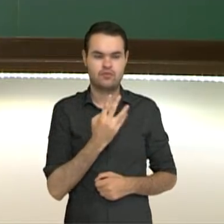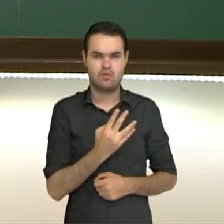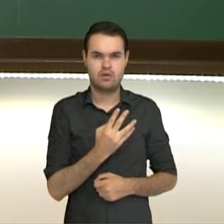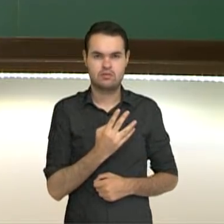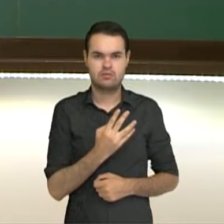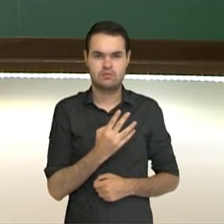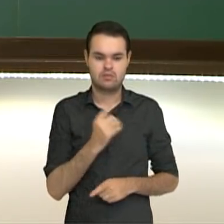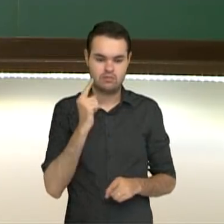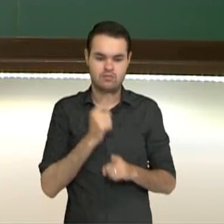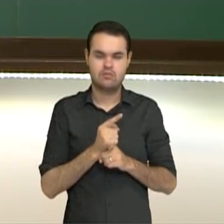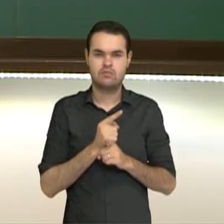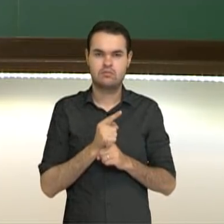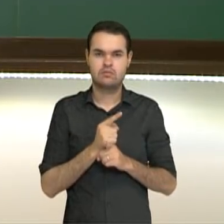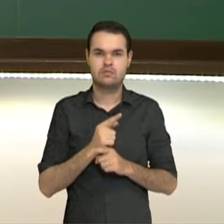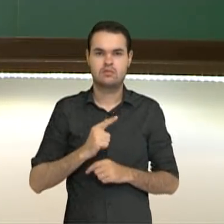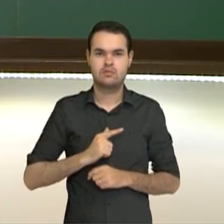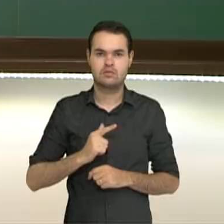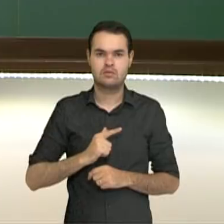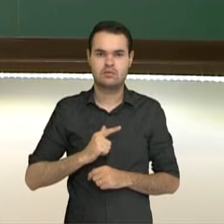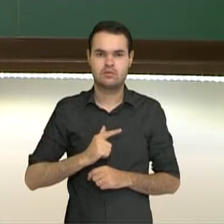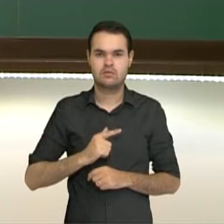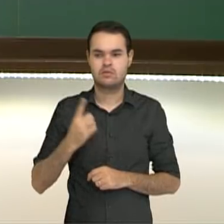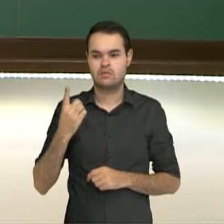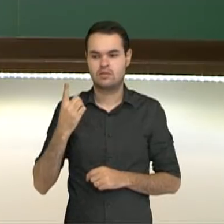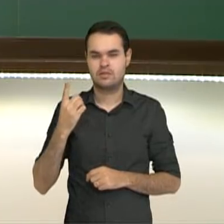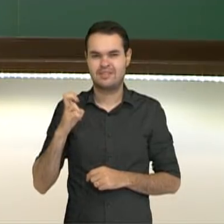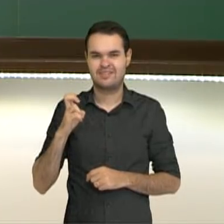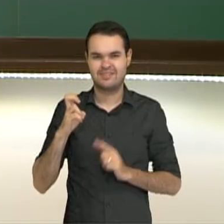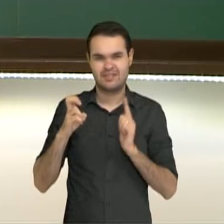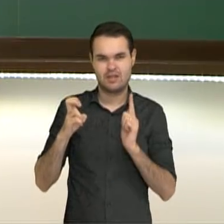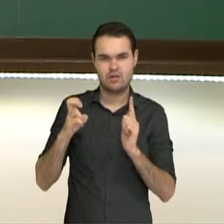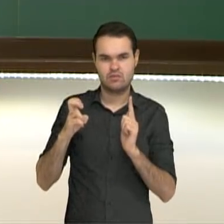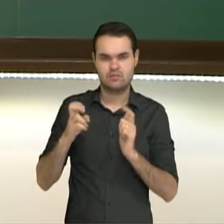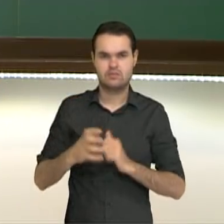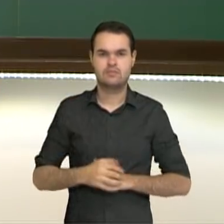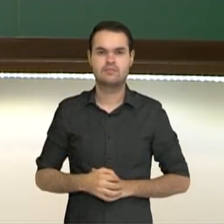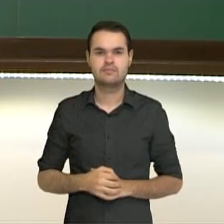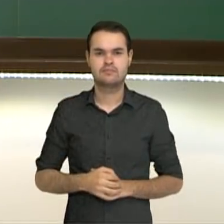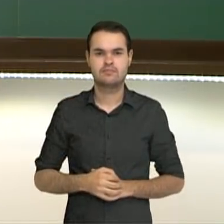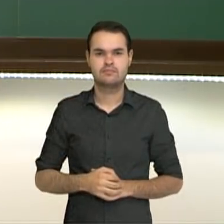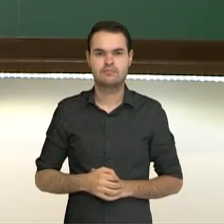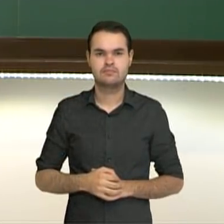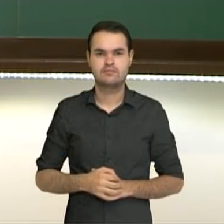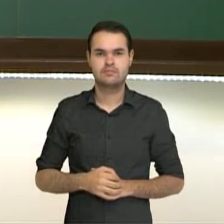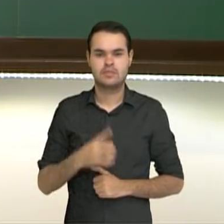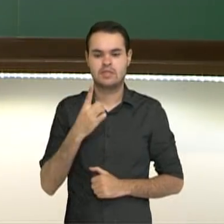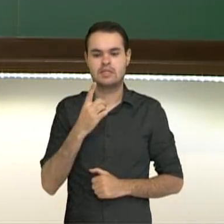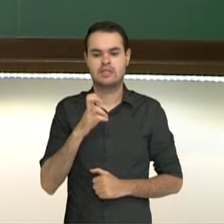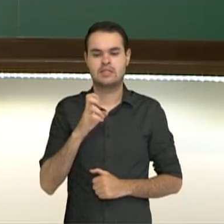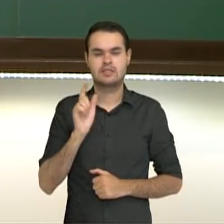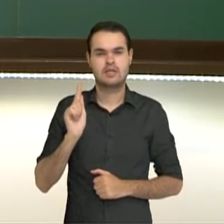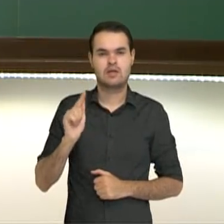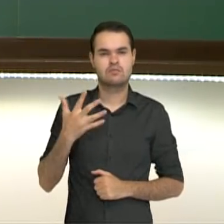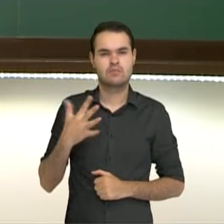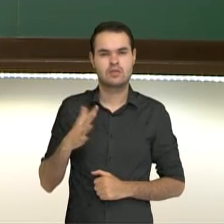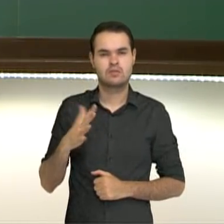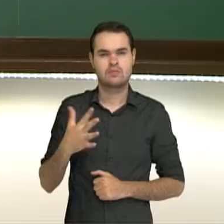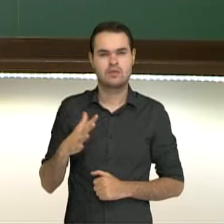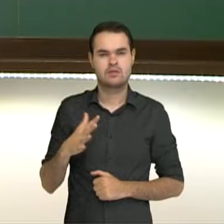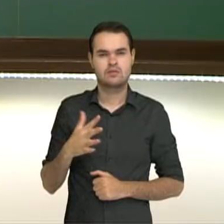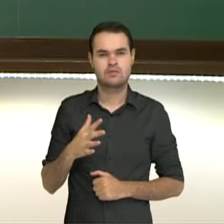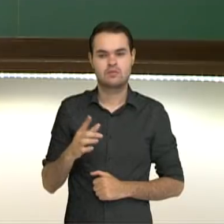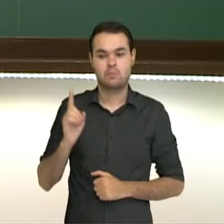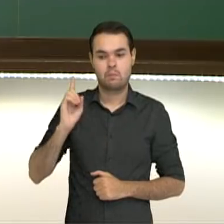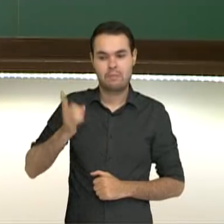e tive ali espaços de 15 graus, né? Quanto é 15 graus? Mais ou menos